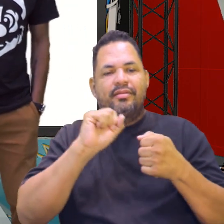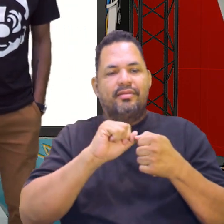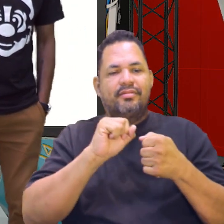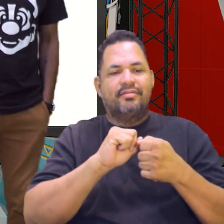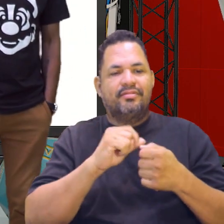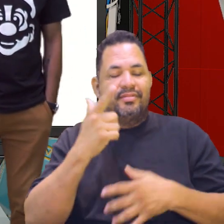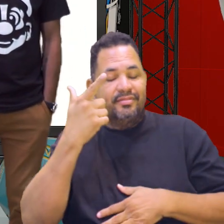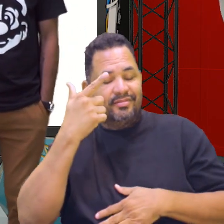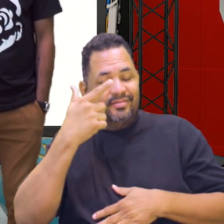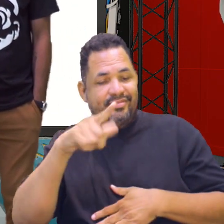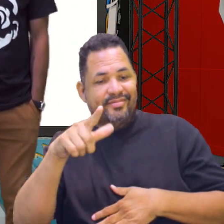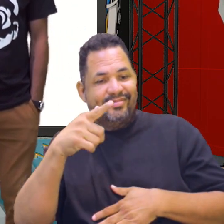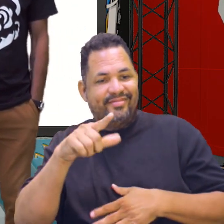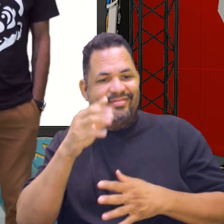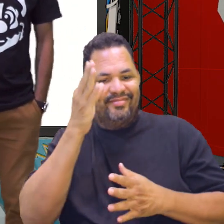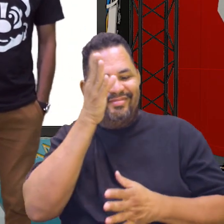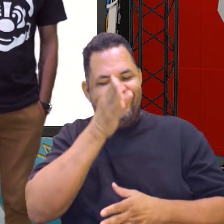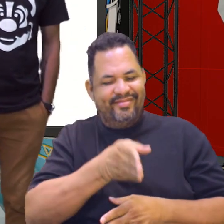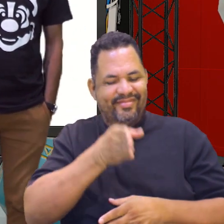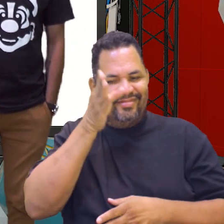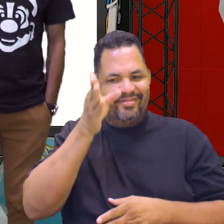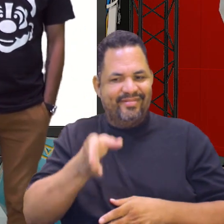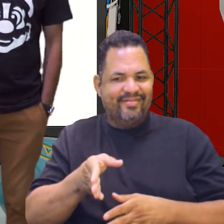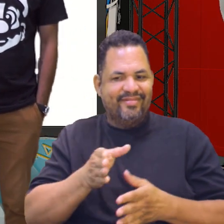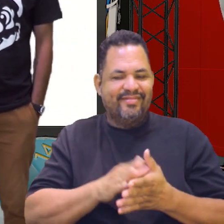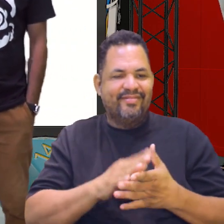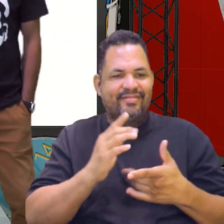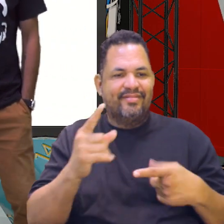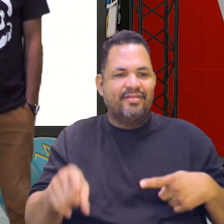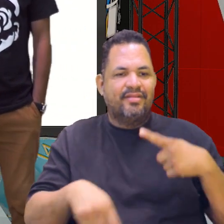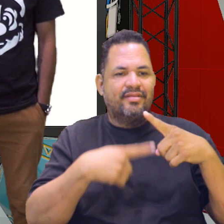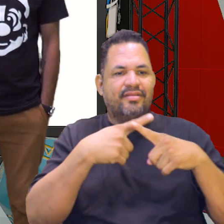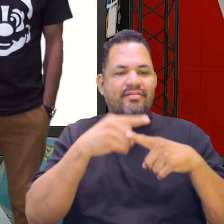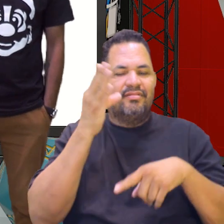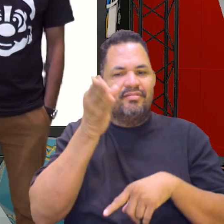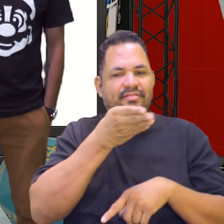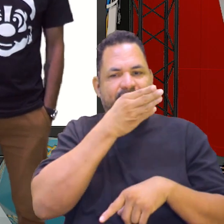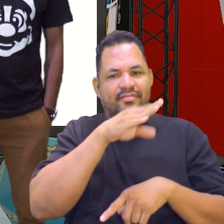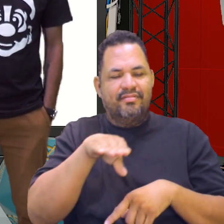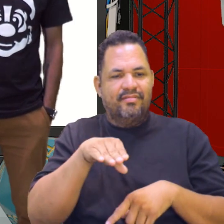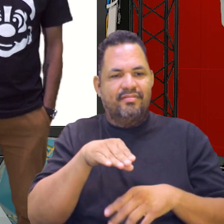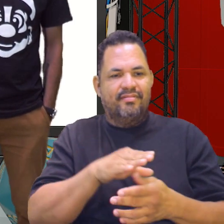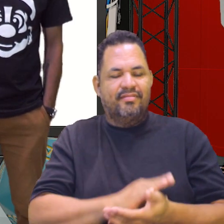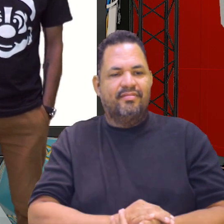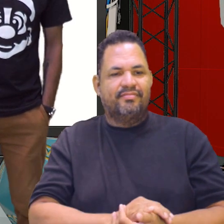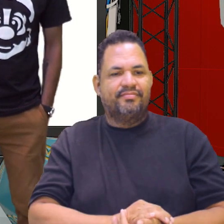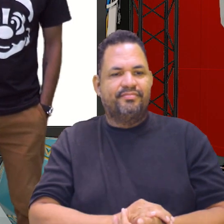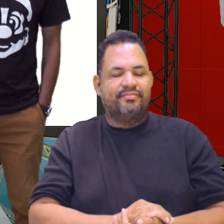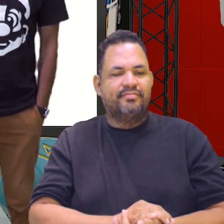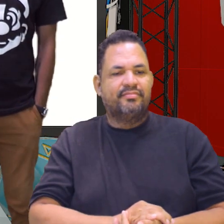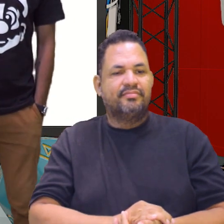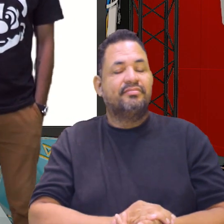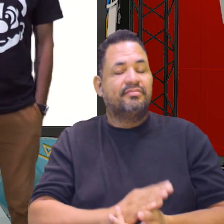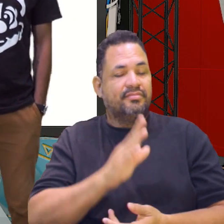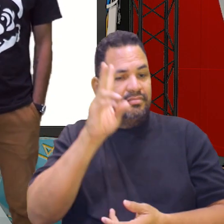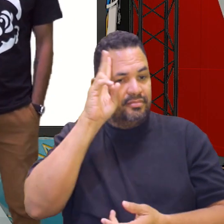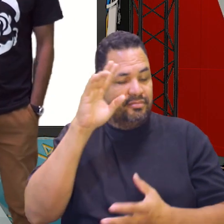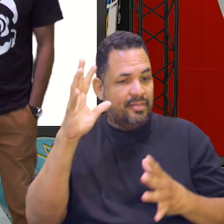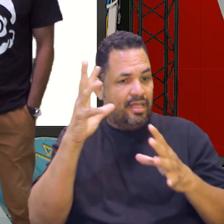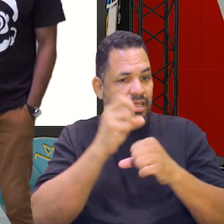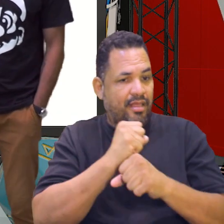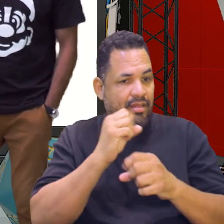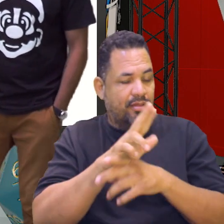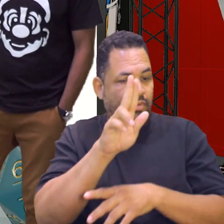Vai repetir 2 colunas, por favor. E multiplica as diagonais lá fora. Lembra do cálculo do determinante? A gente